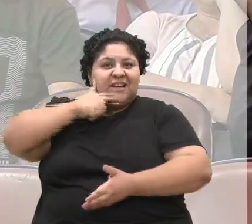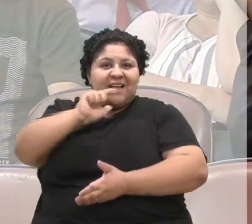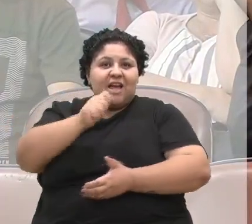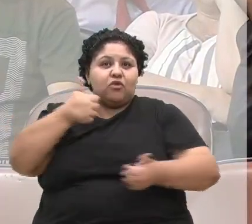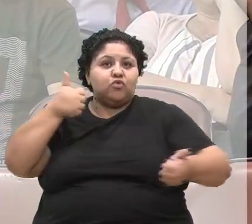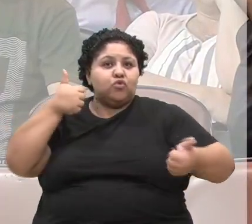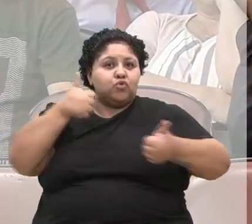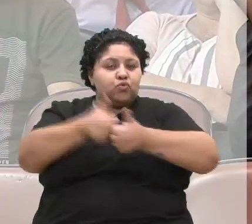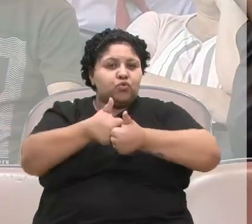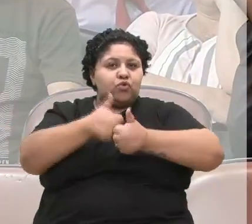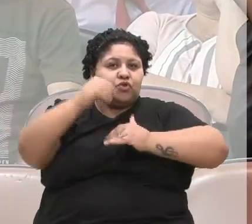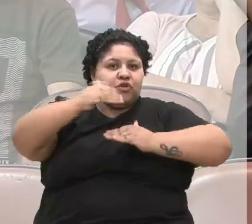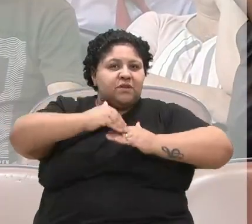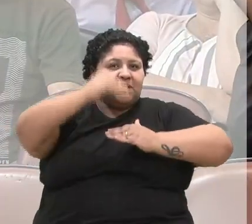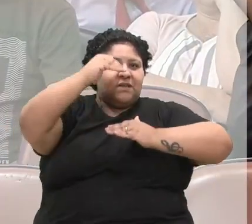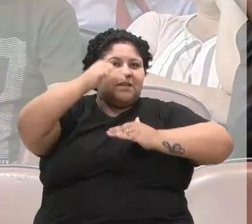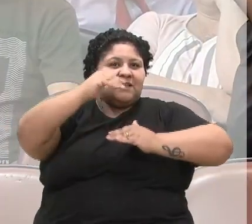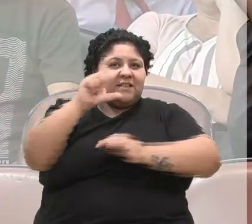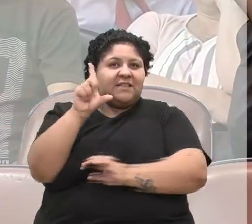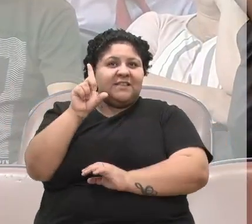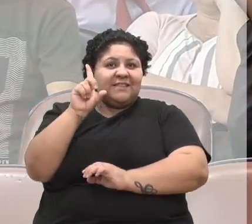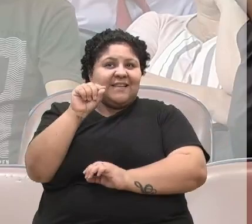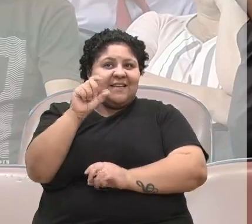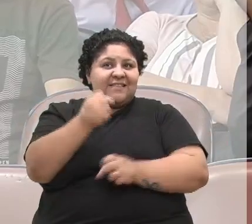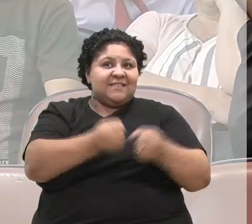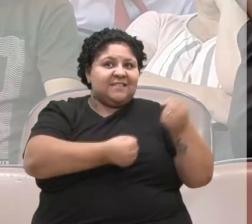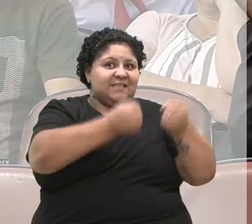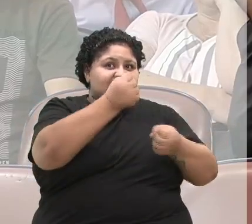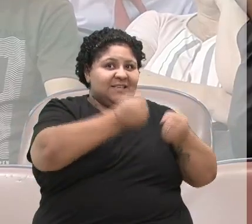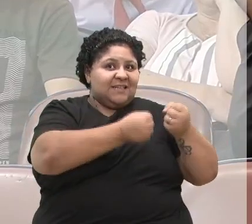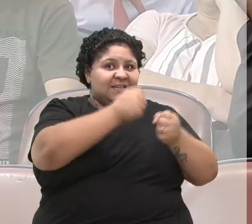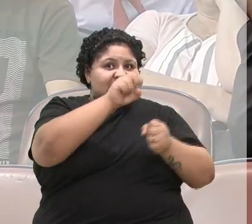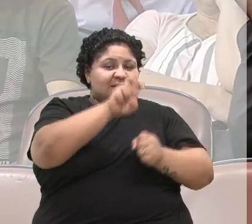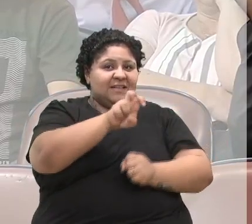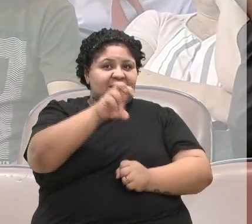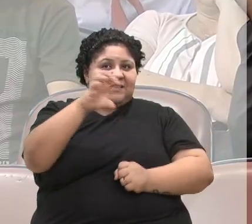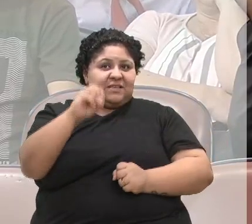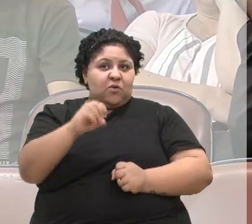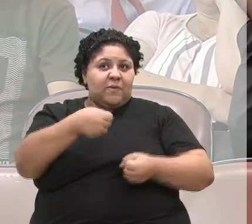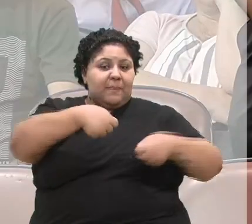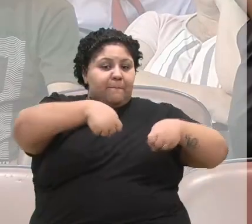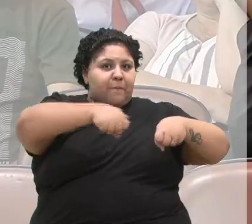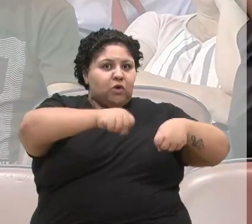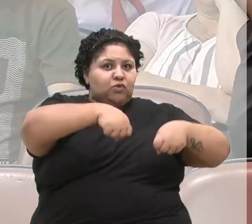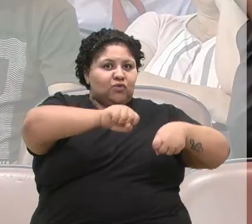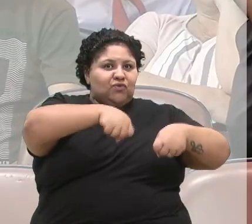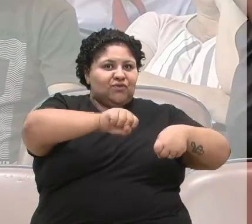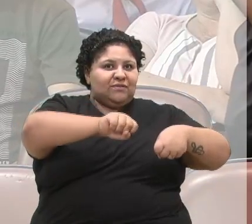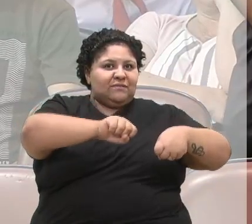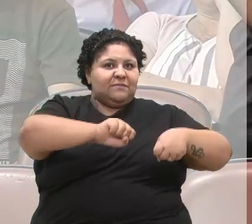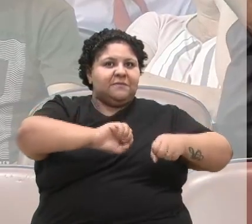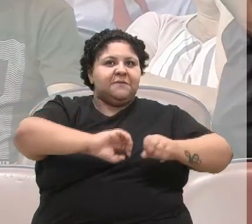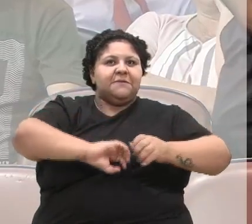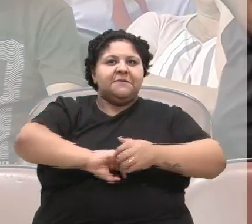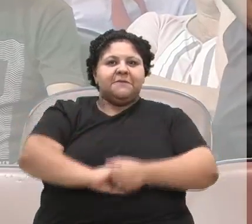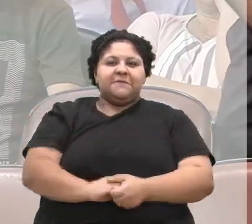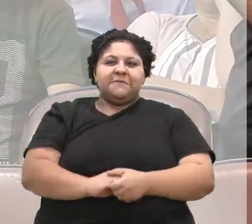juntos mais de 10 carros e 50 motos.